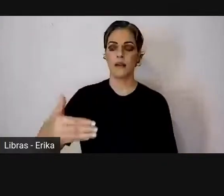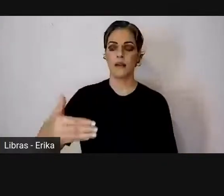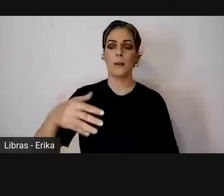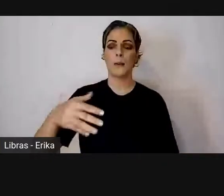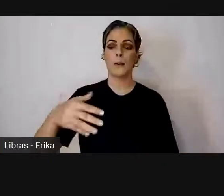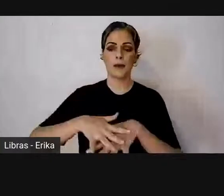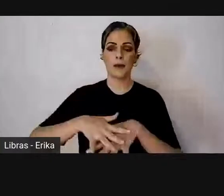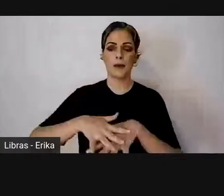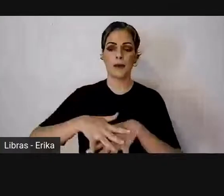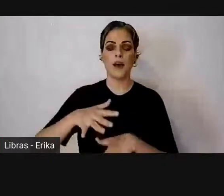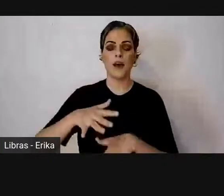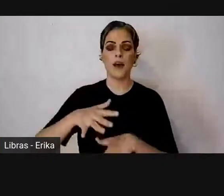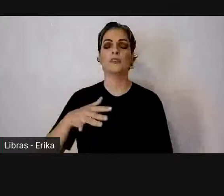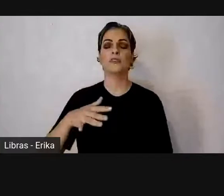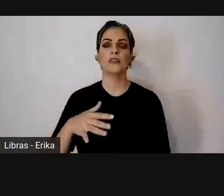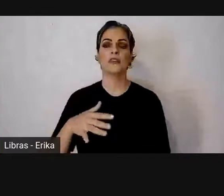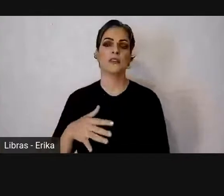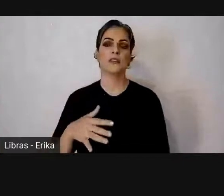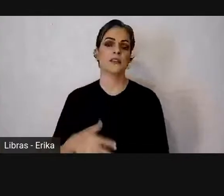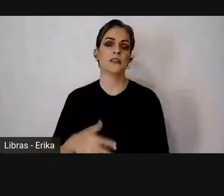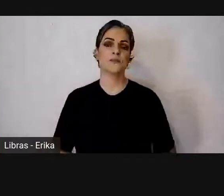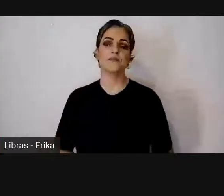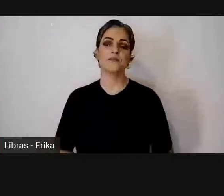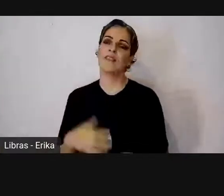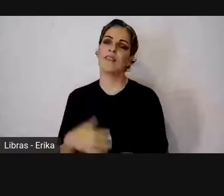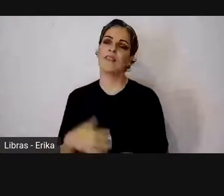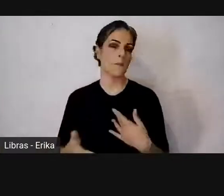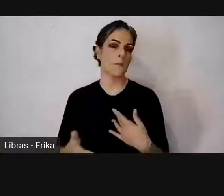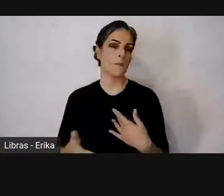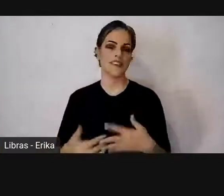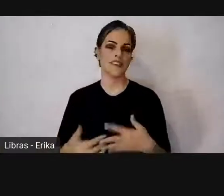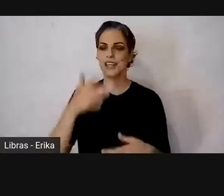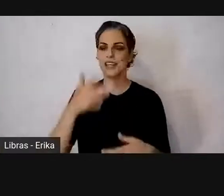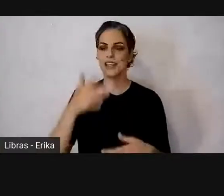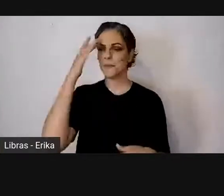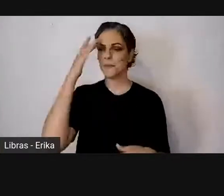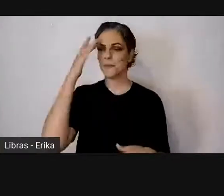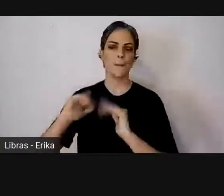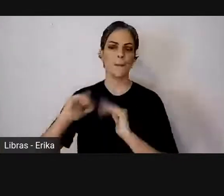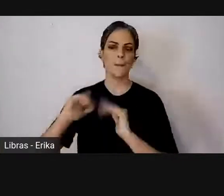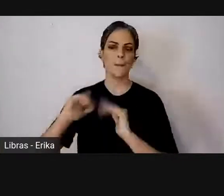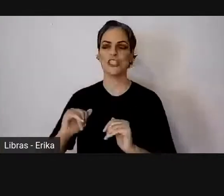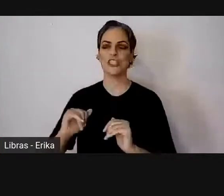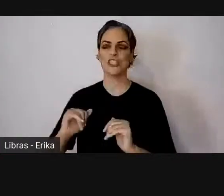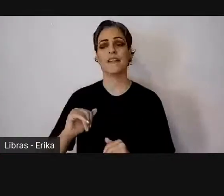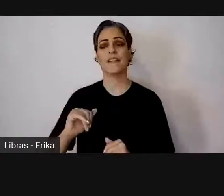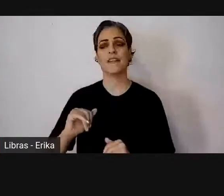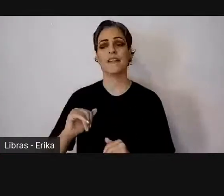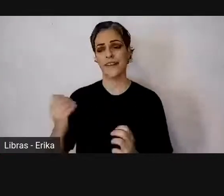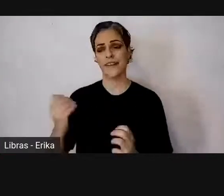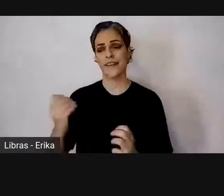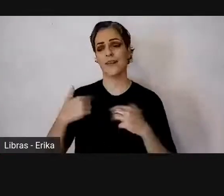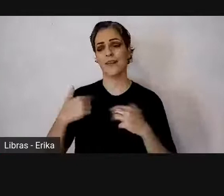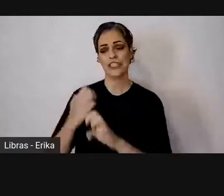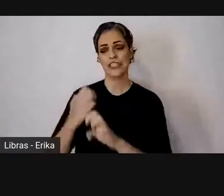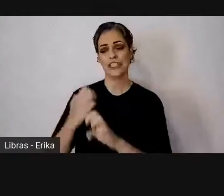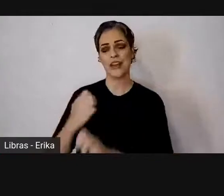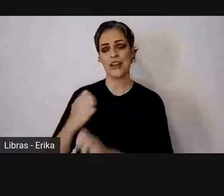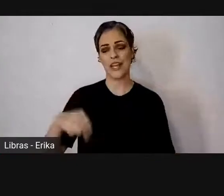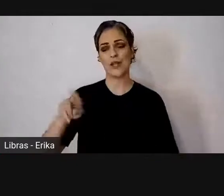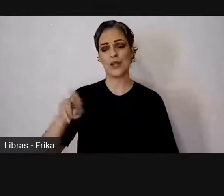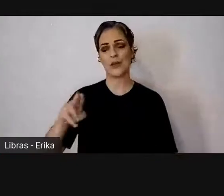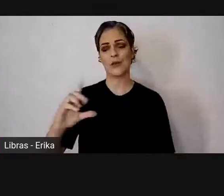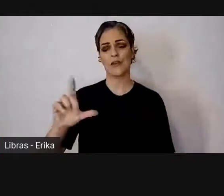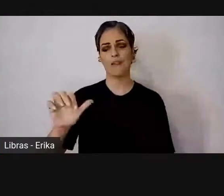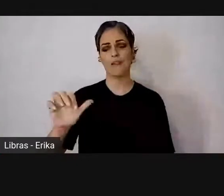da torcida para que eu fizesse engenharia nuclear, eu acabei conseguindo, optando pela matemática